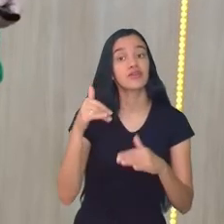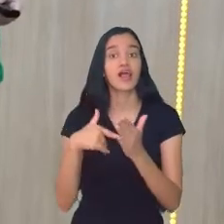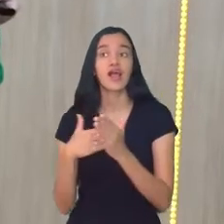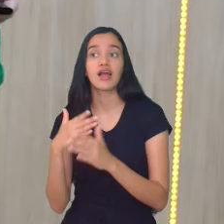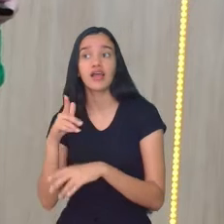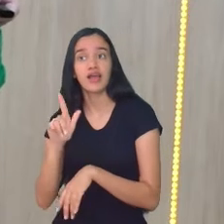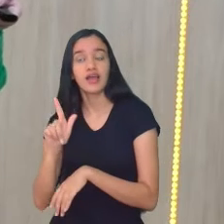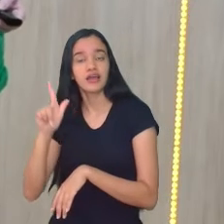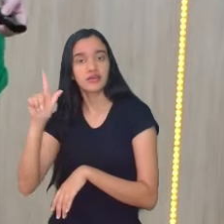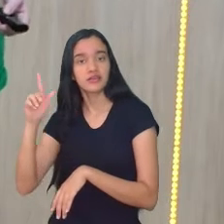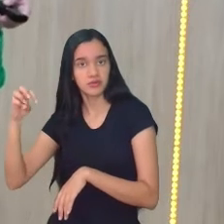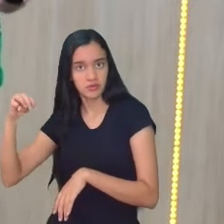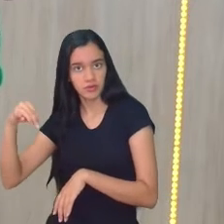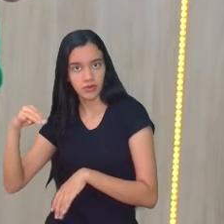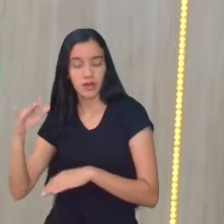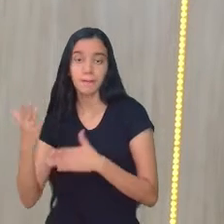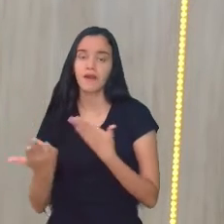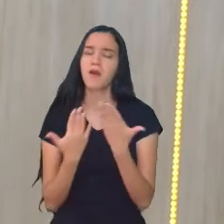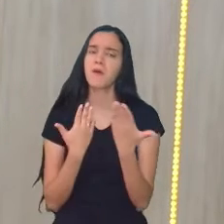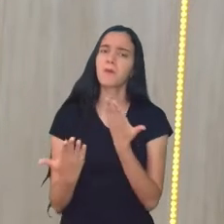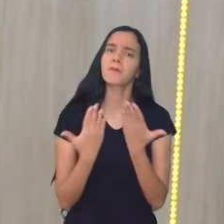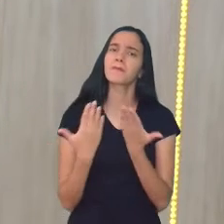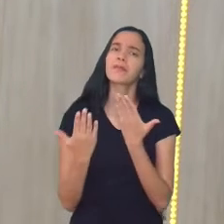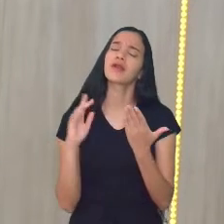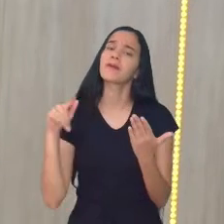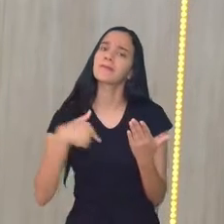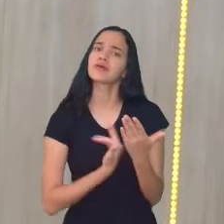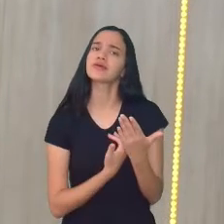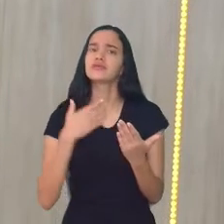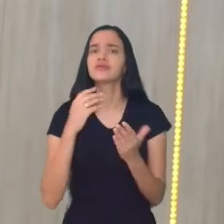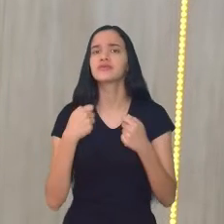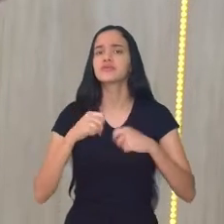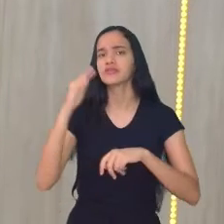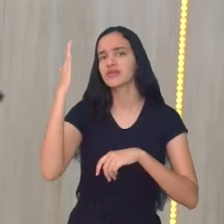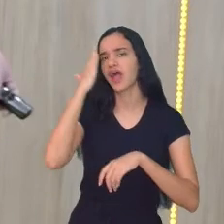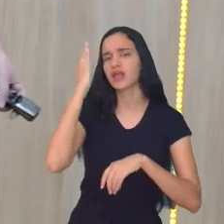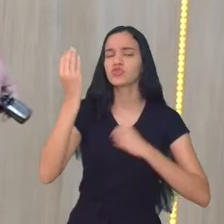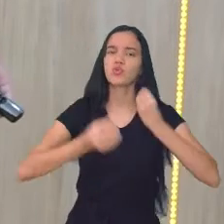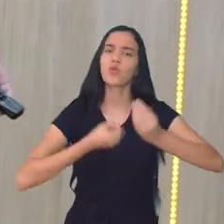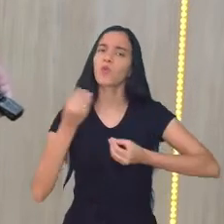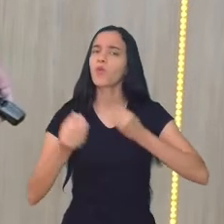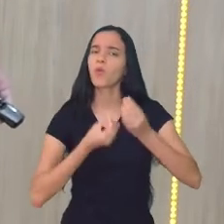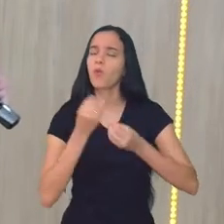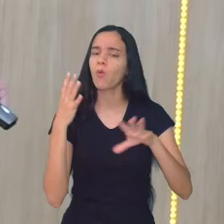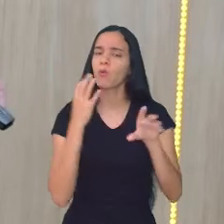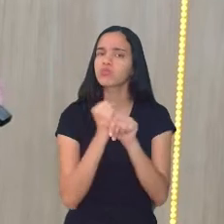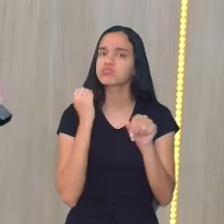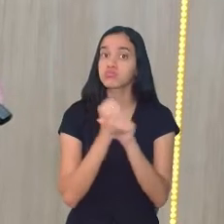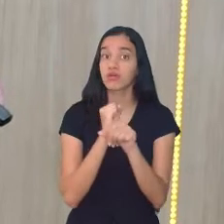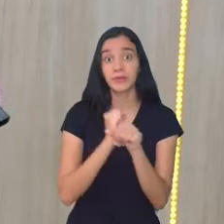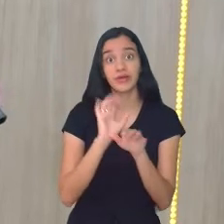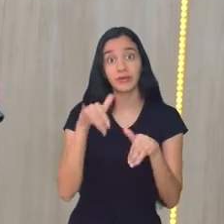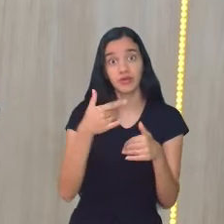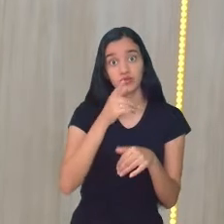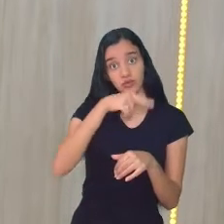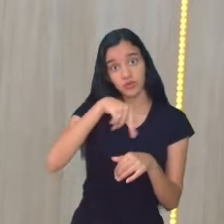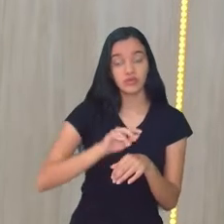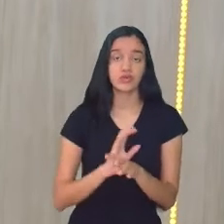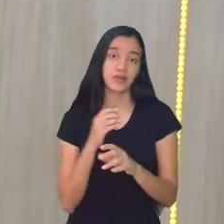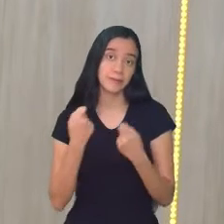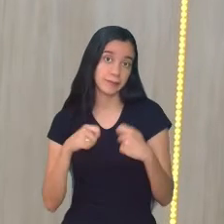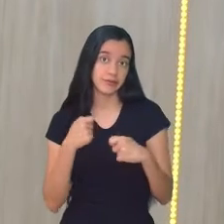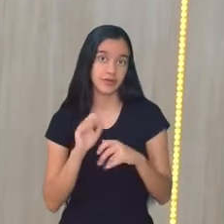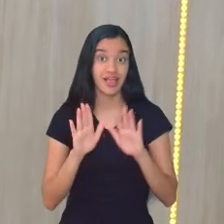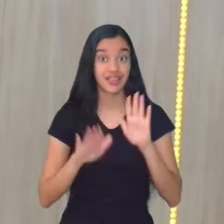essas comparações. Mas a gente precisa entender como foi feito, para quando você precisar aplicar,